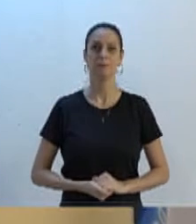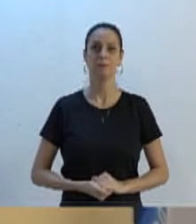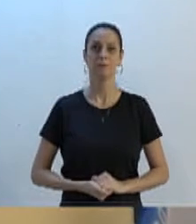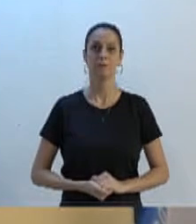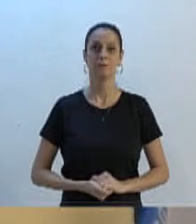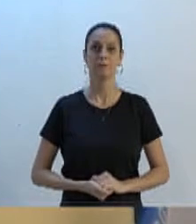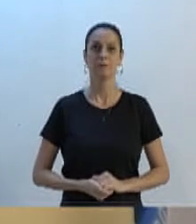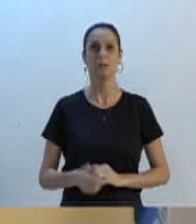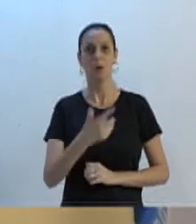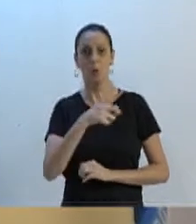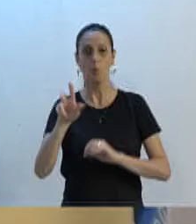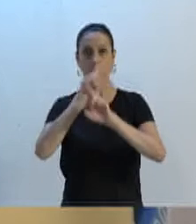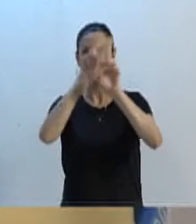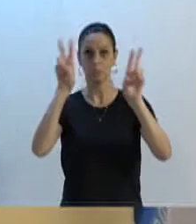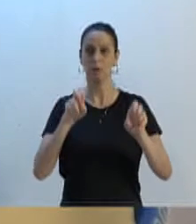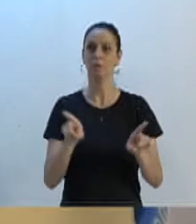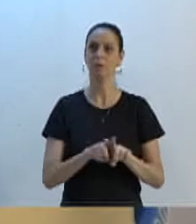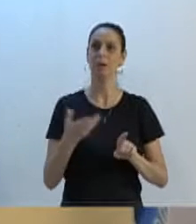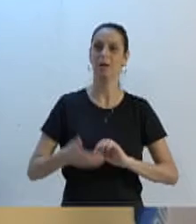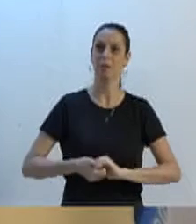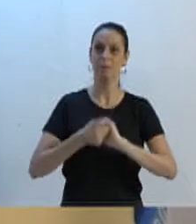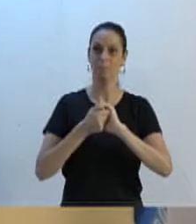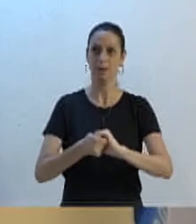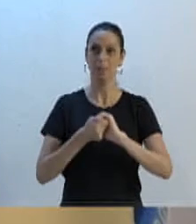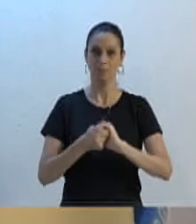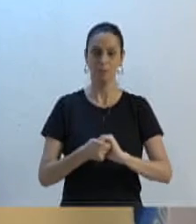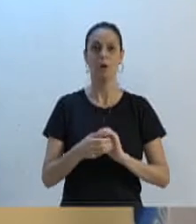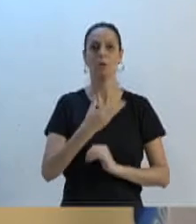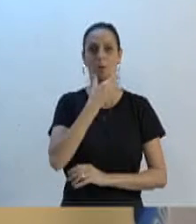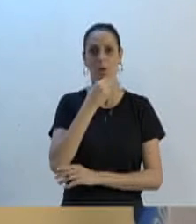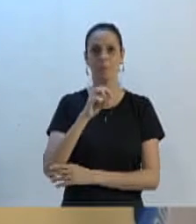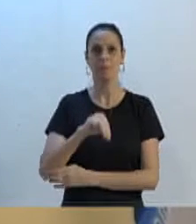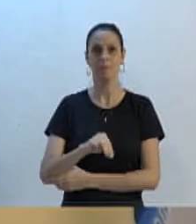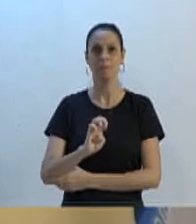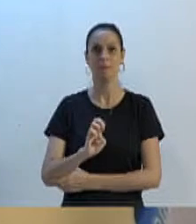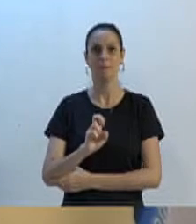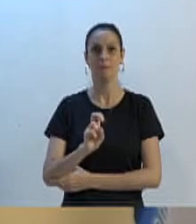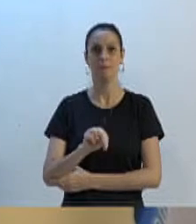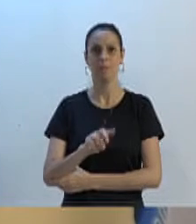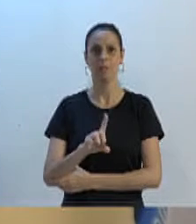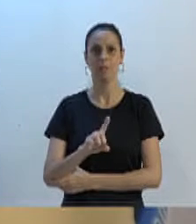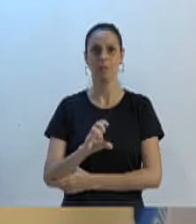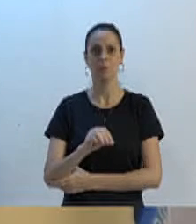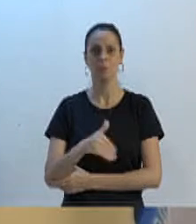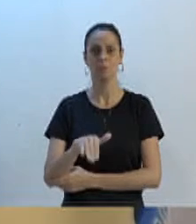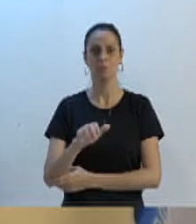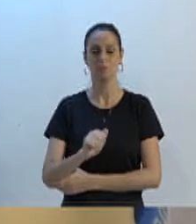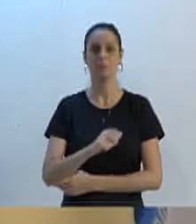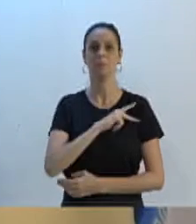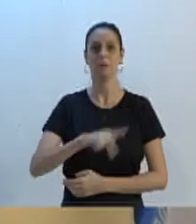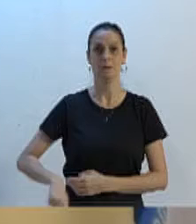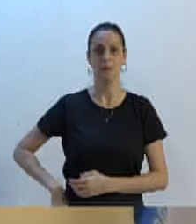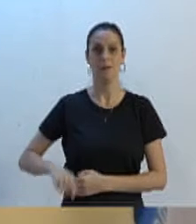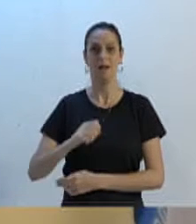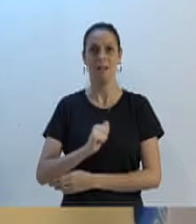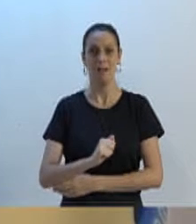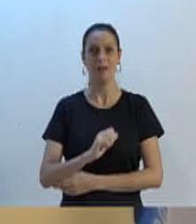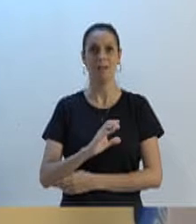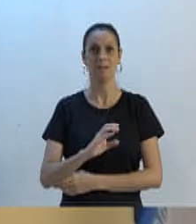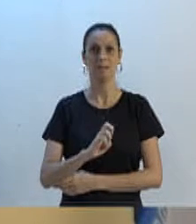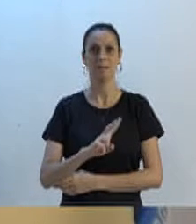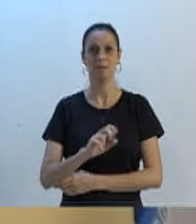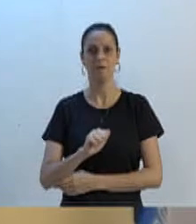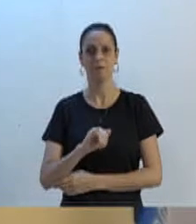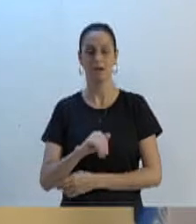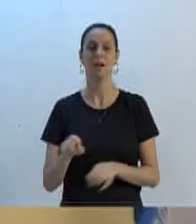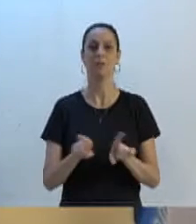mudando de assunto quero parabenizar o senhor mendonça o presidente da aci vale e o senhor antônio